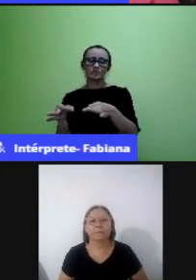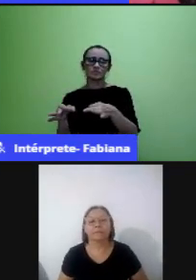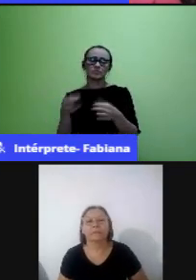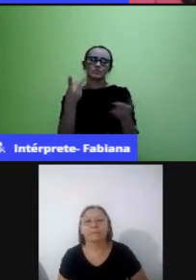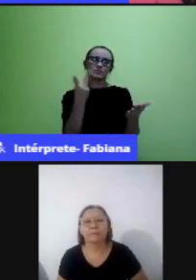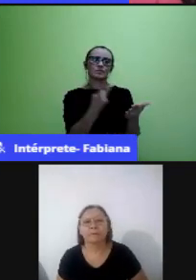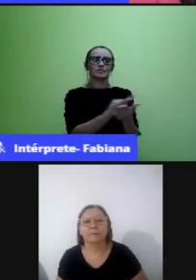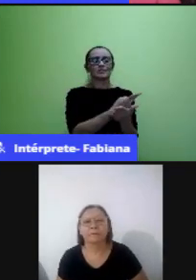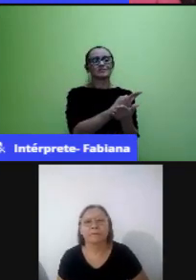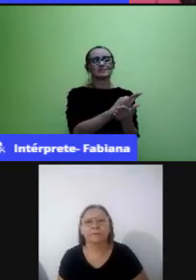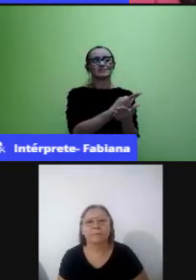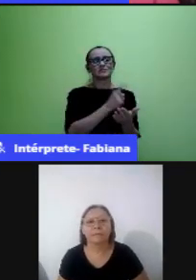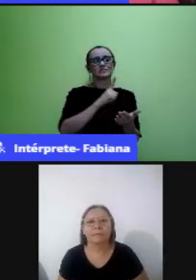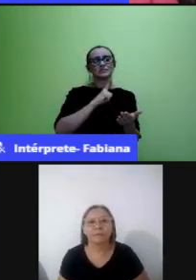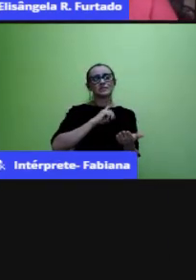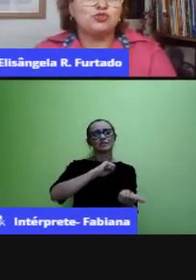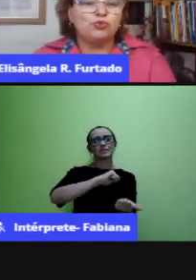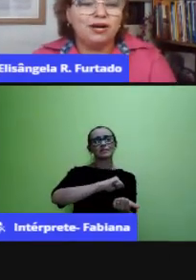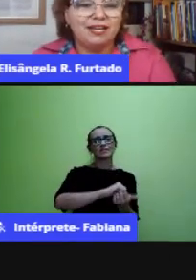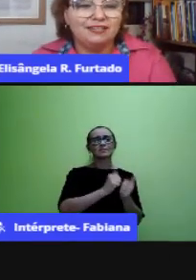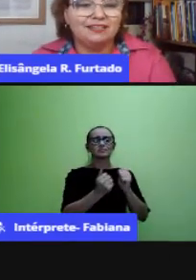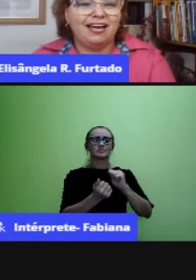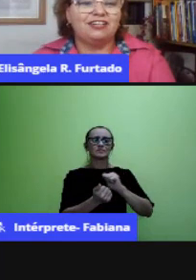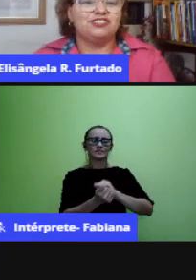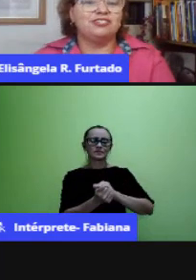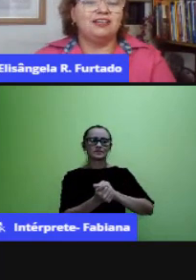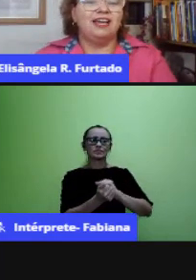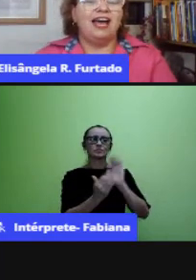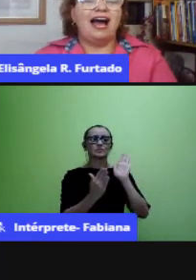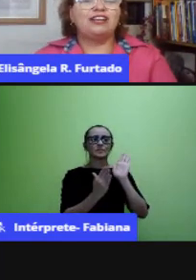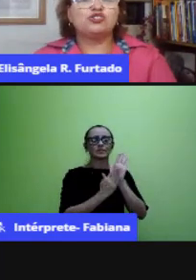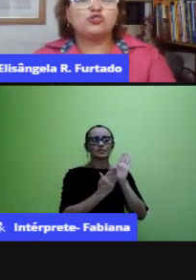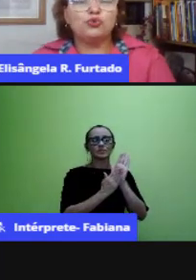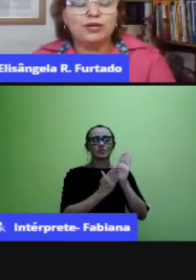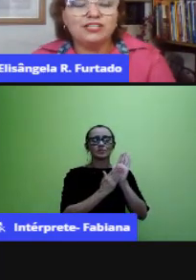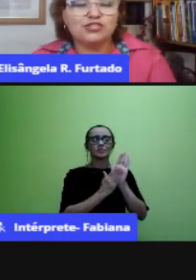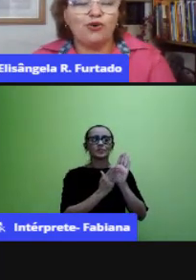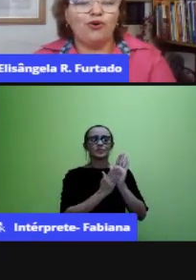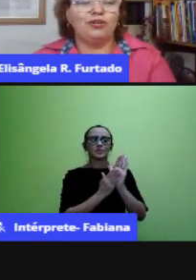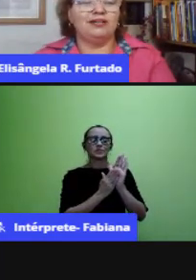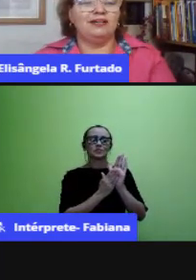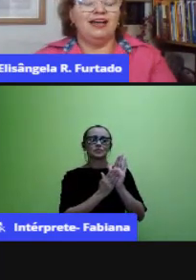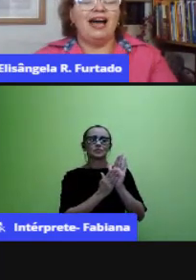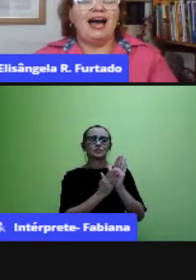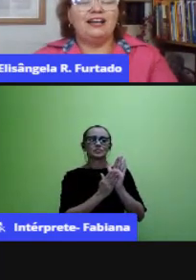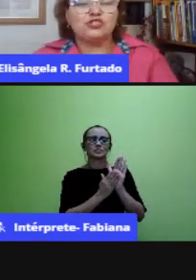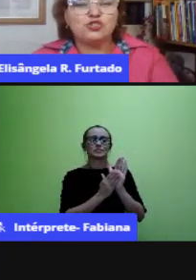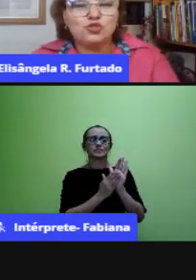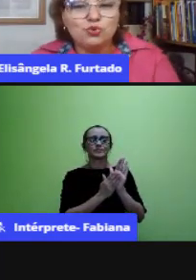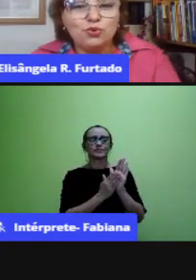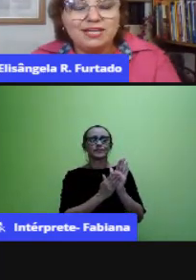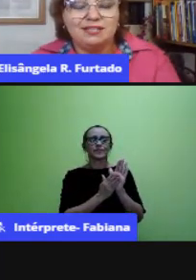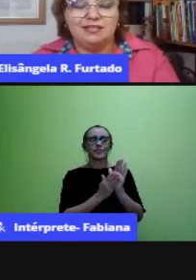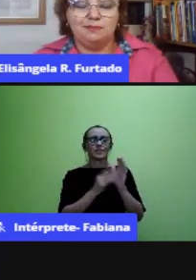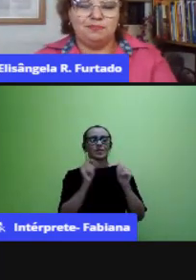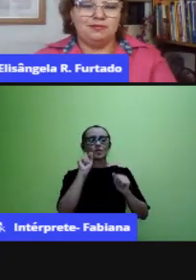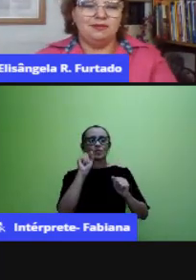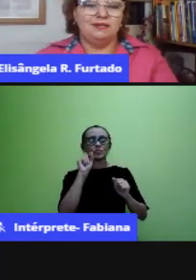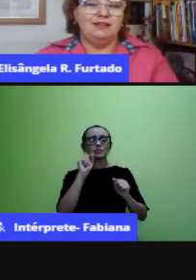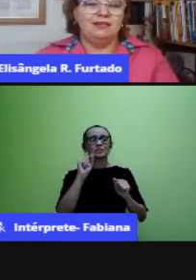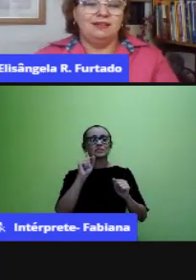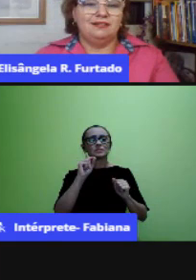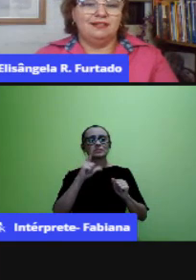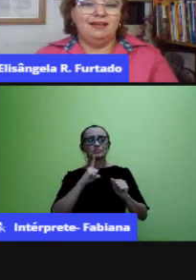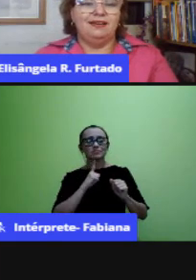você adequar o seu trabalho à sua realidade, à sua escola, à sua